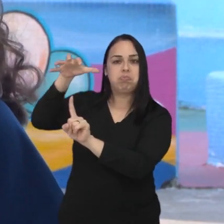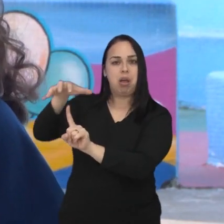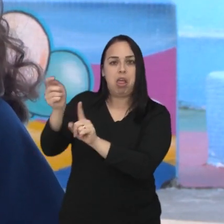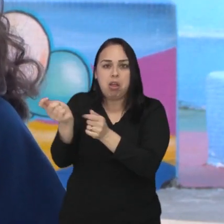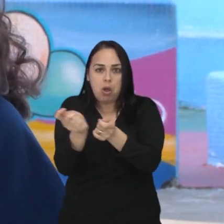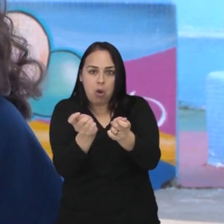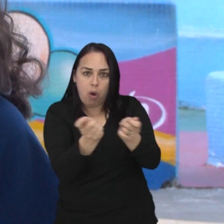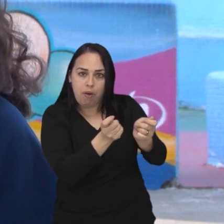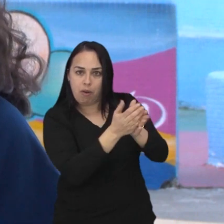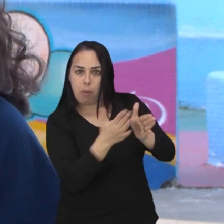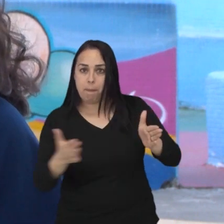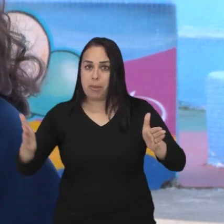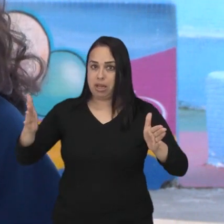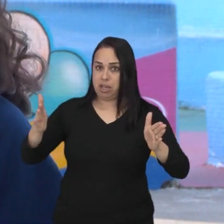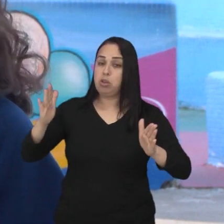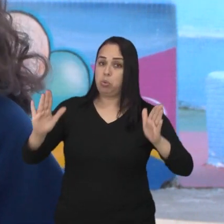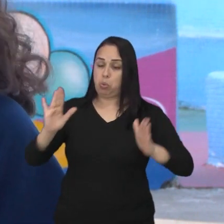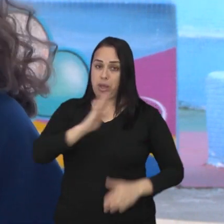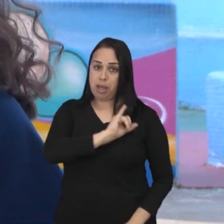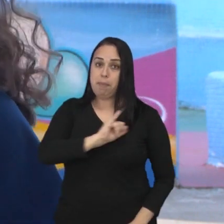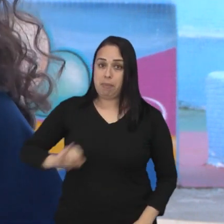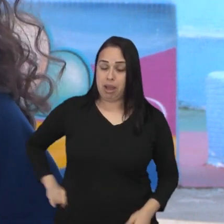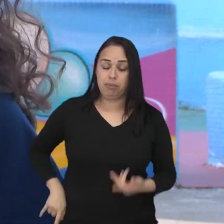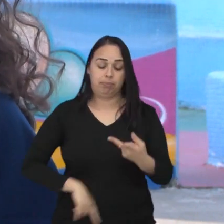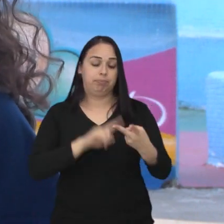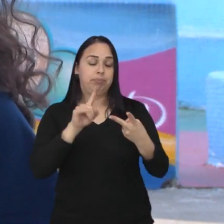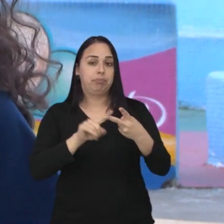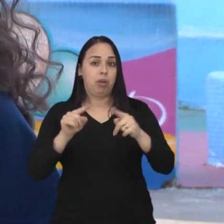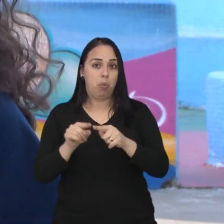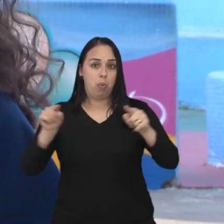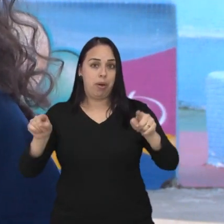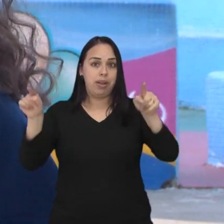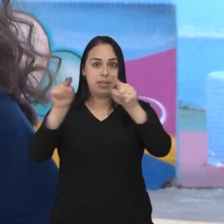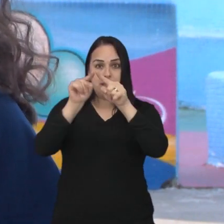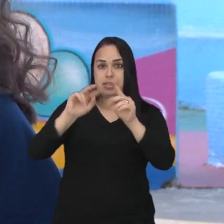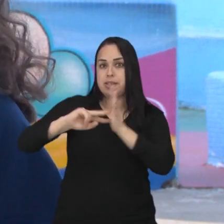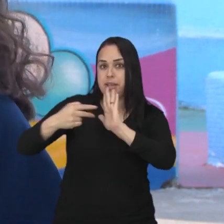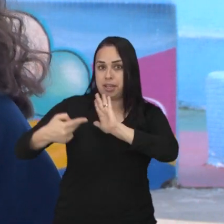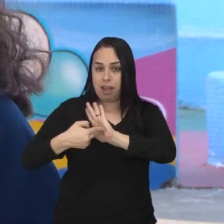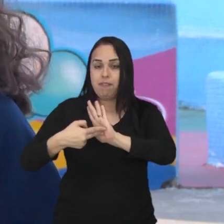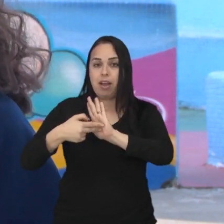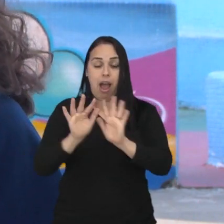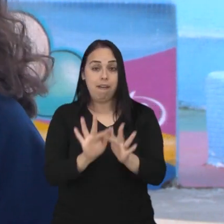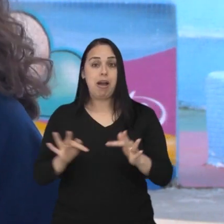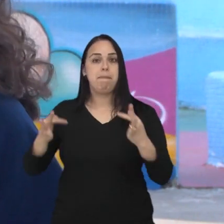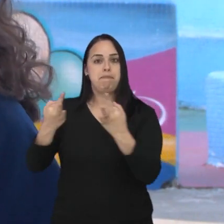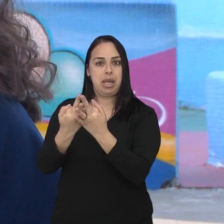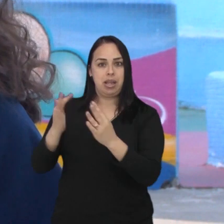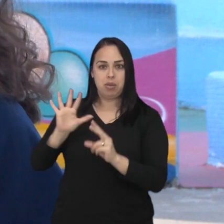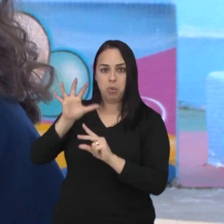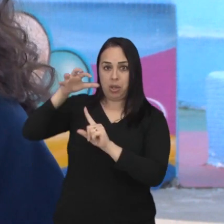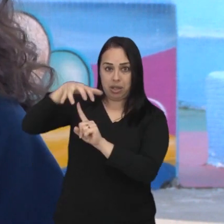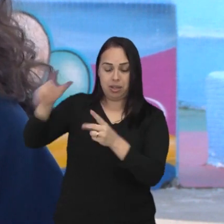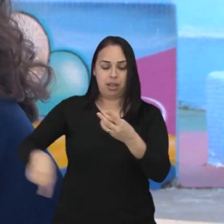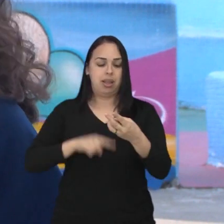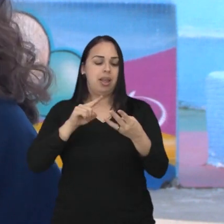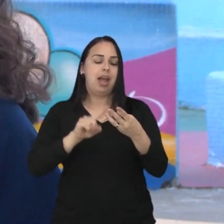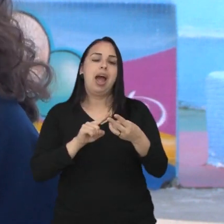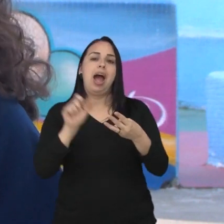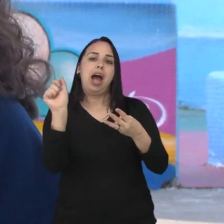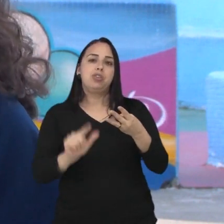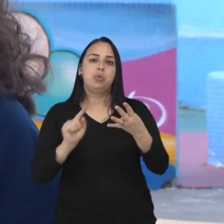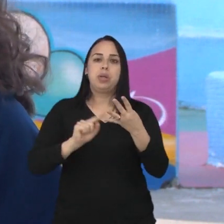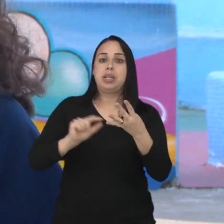que governou o Brasil durante o período imperial. O losango amarelo, ele representa a família imperial. As cores azul e